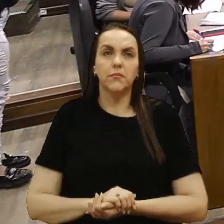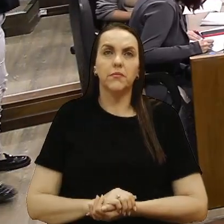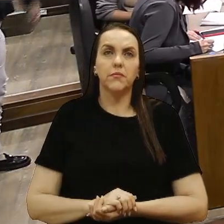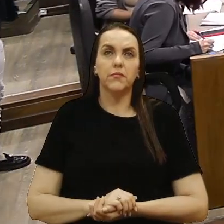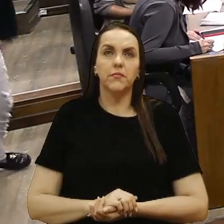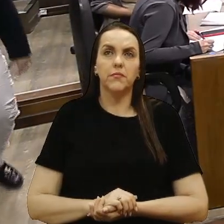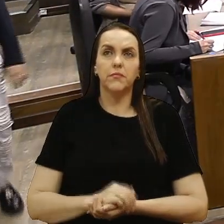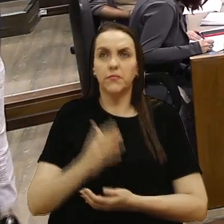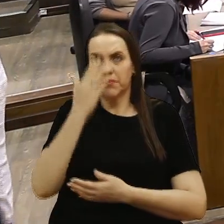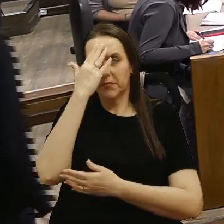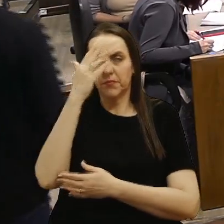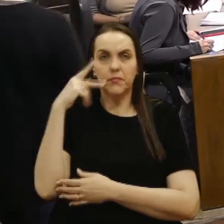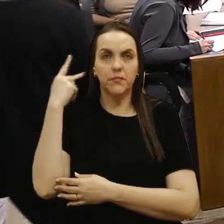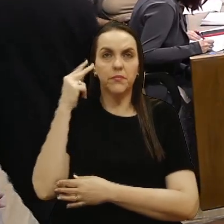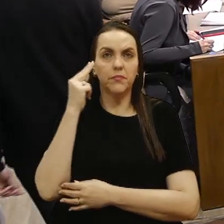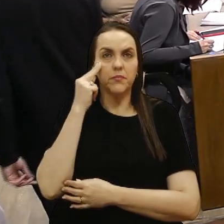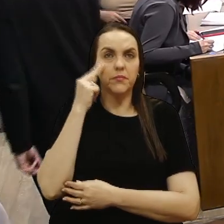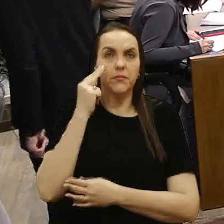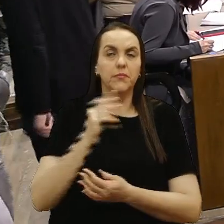Obrigado, vereador Sandro Fantinel. Com a palavra,